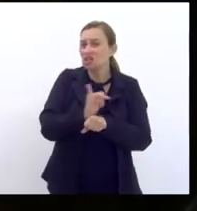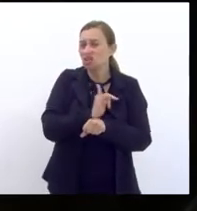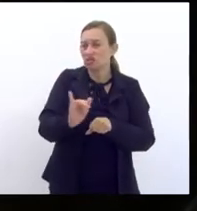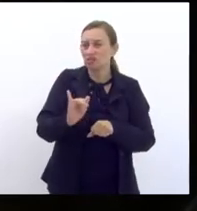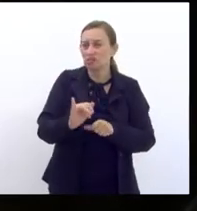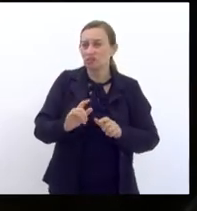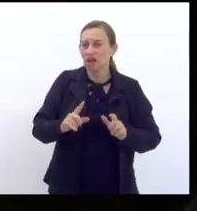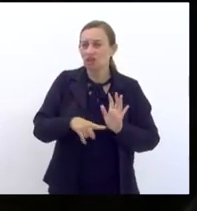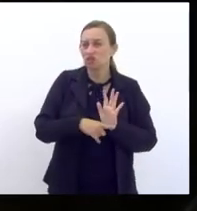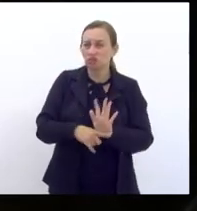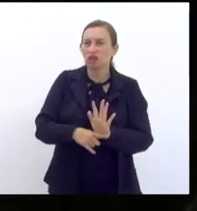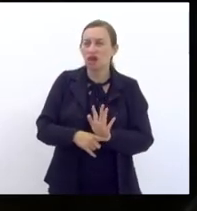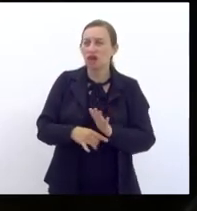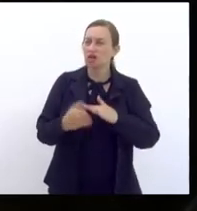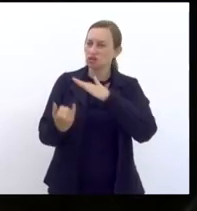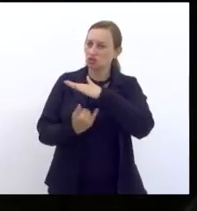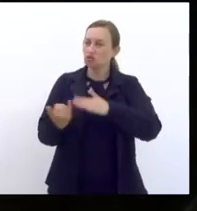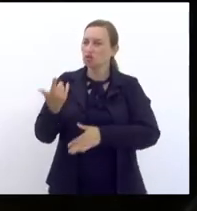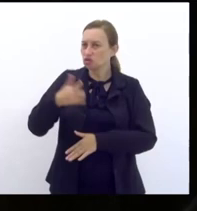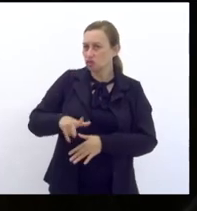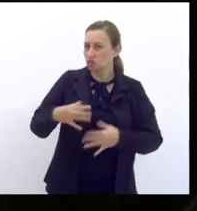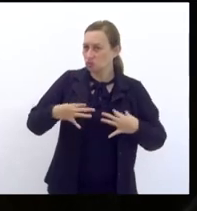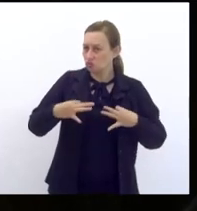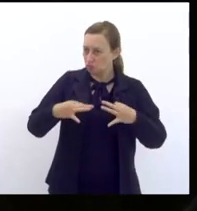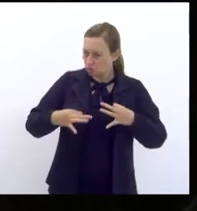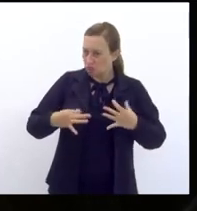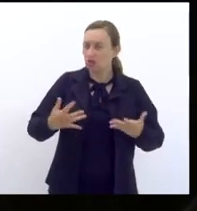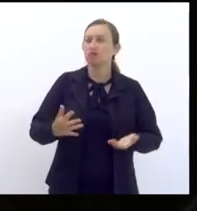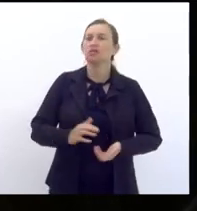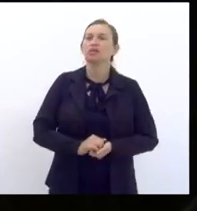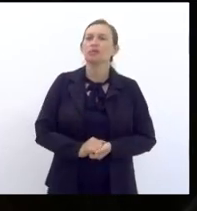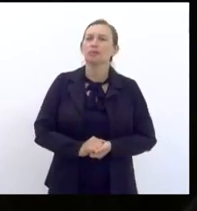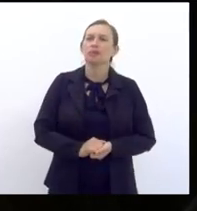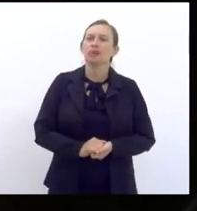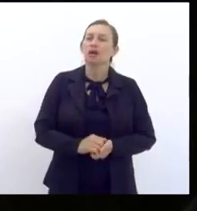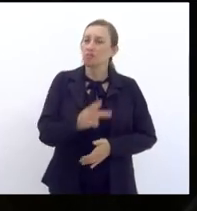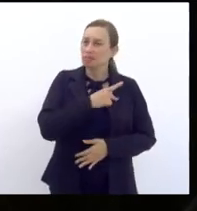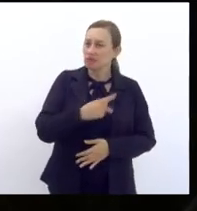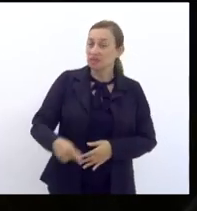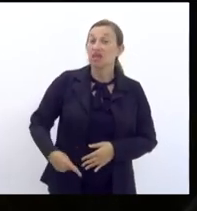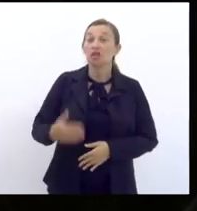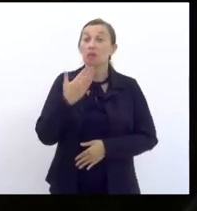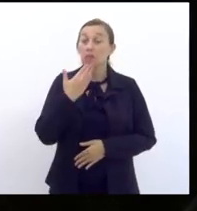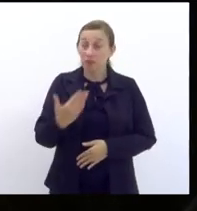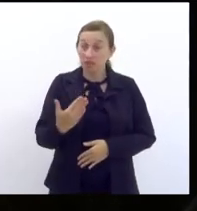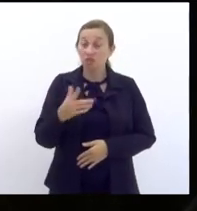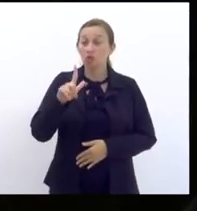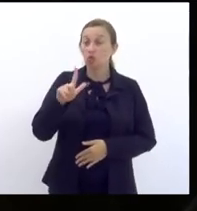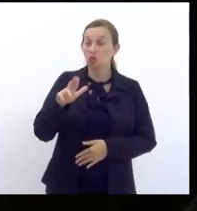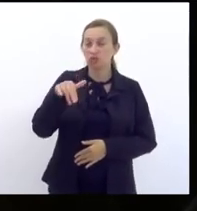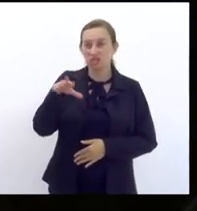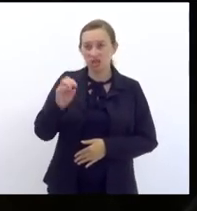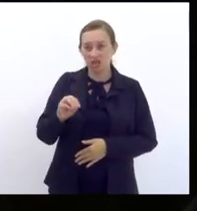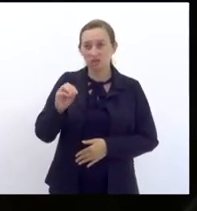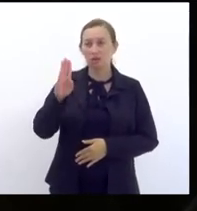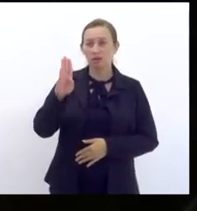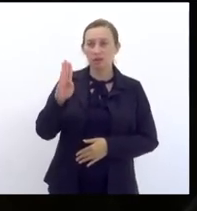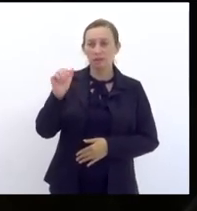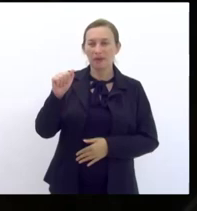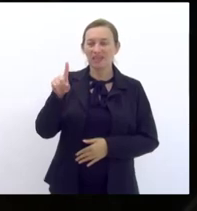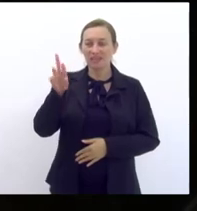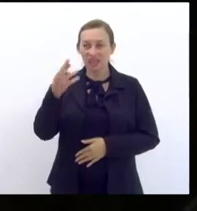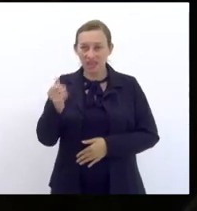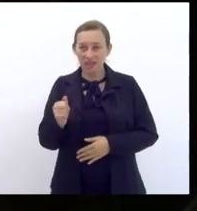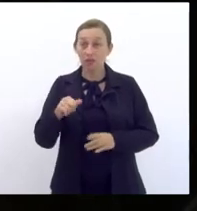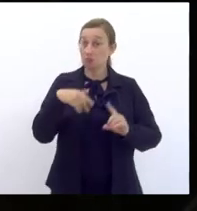a nossa instituição mais uma vez está à disposição majoritariamente nosso Presidente pediu Luciano Bandeira a quem eu rezo aqui é